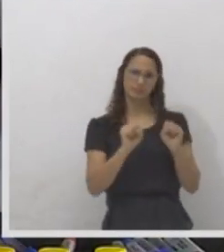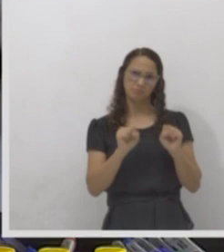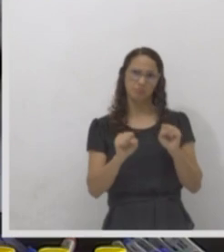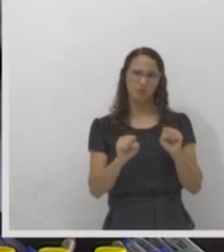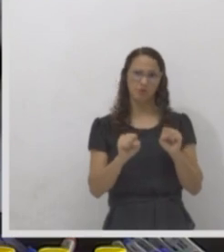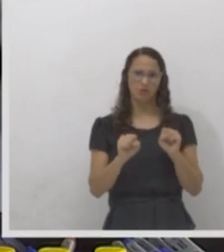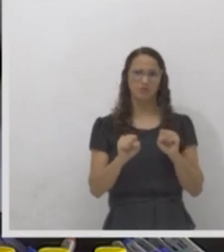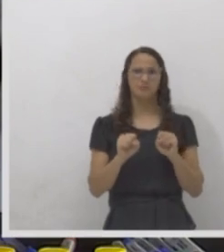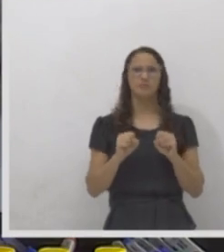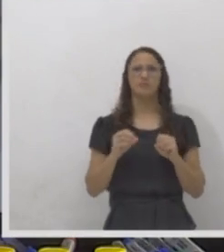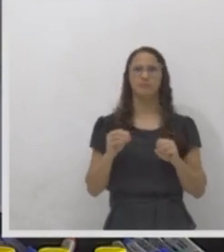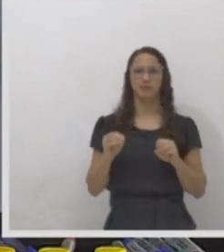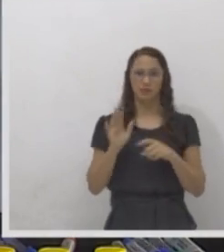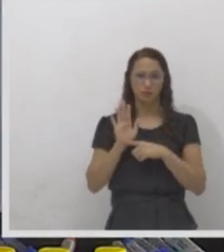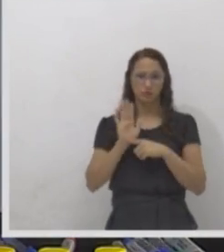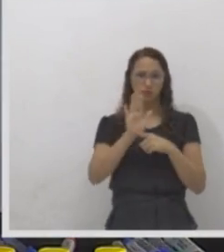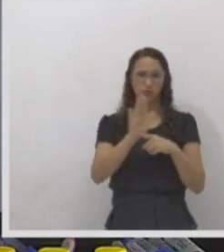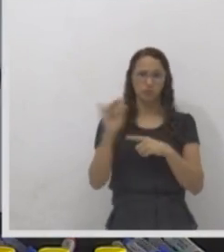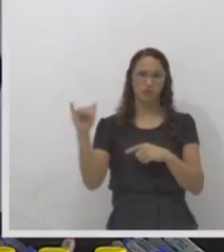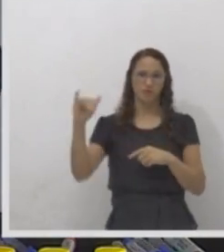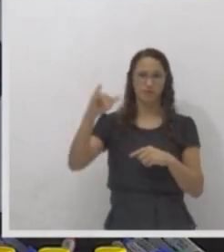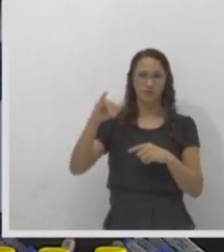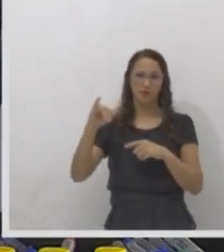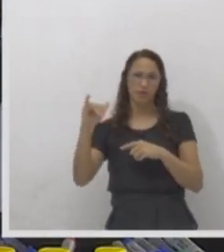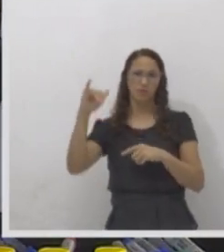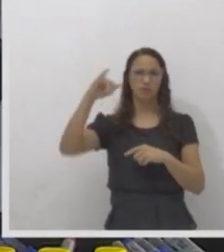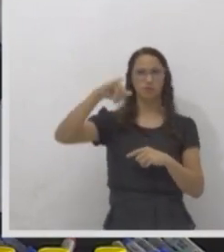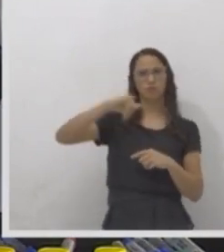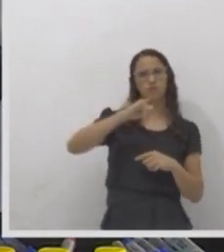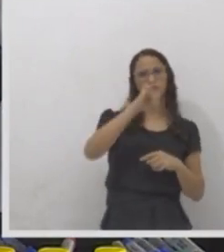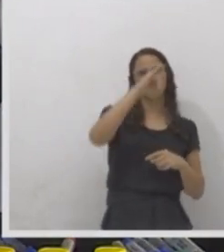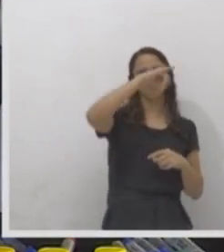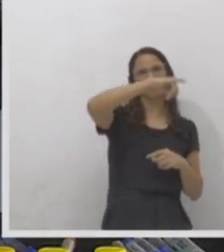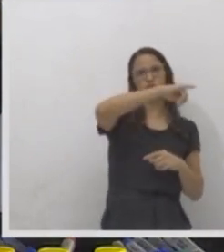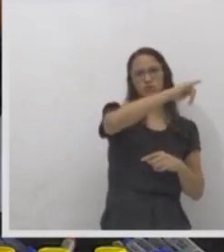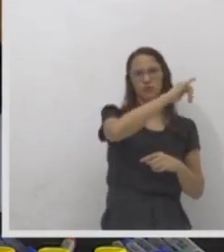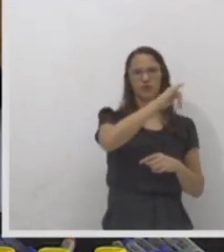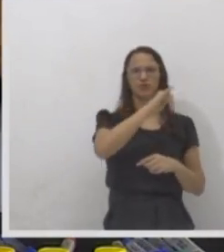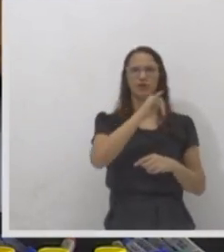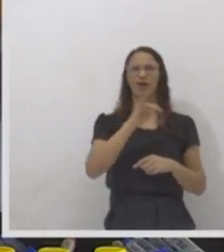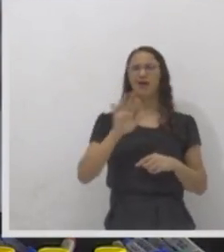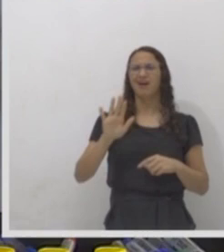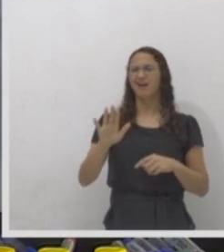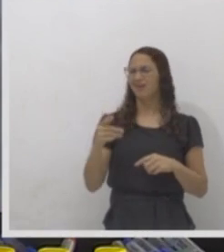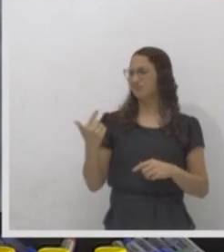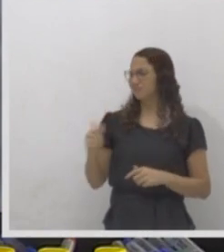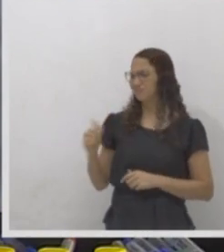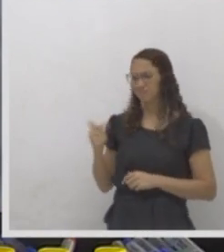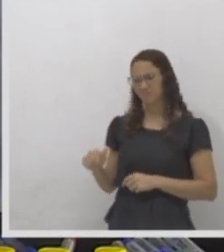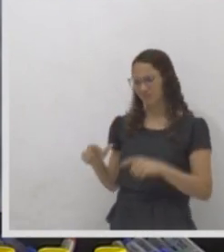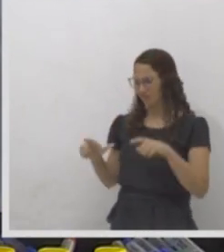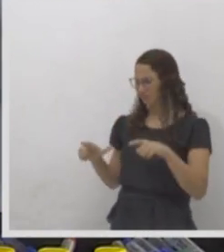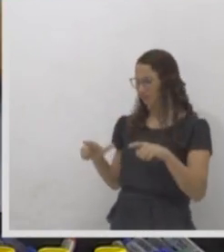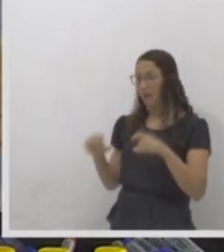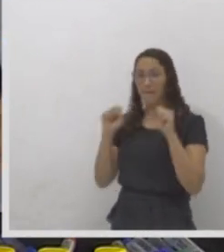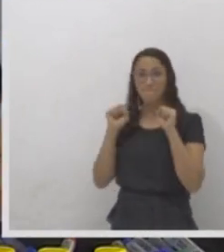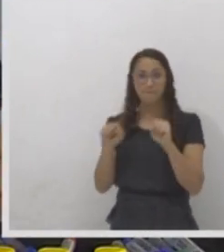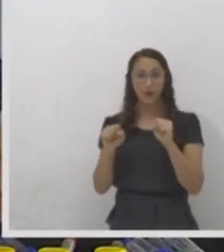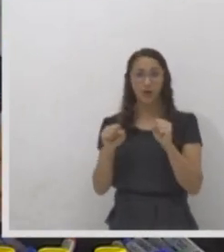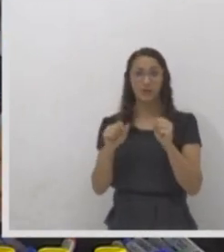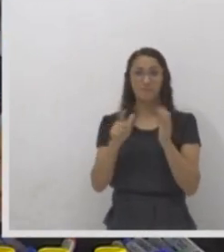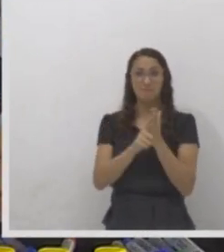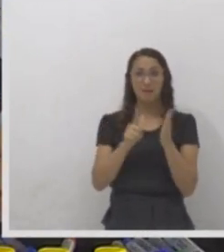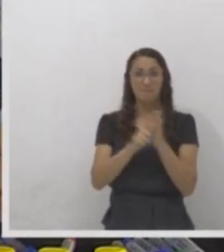dar estabilidade para o avião e vai fazer com que ele voe. Ah, mas eu não tenho a bandeja em casa. Pode fazer de papelão?